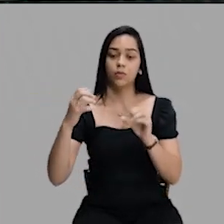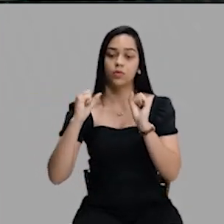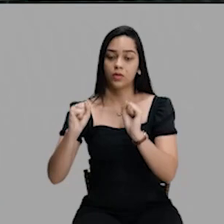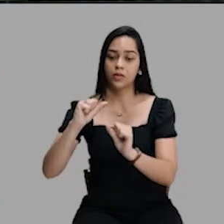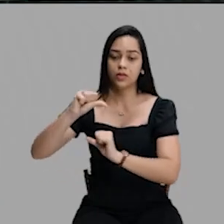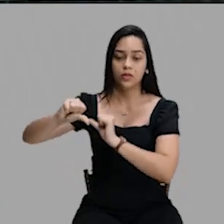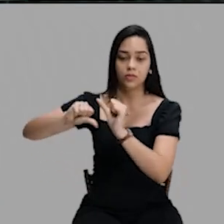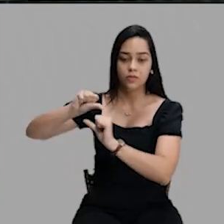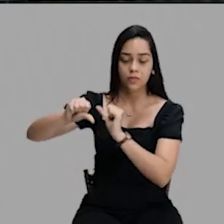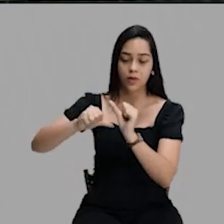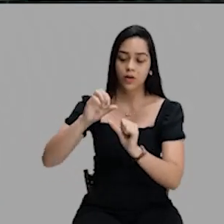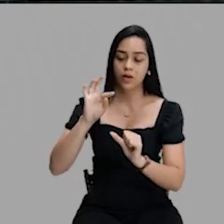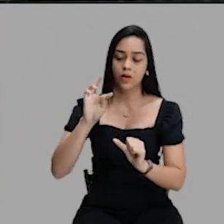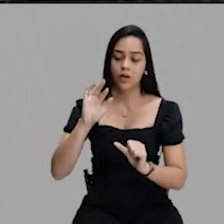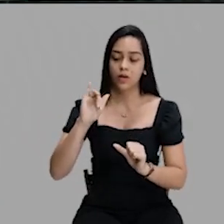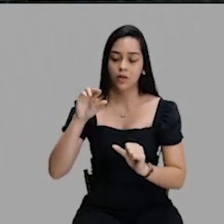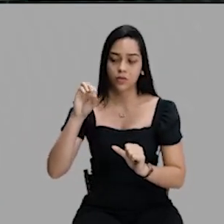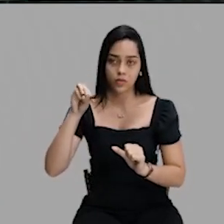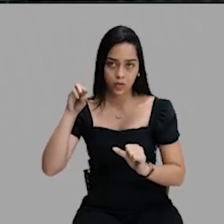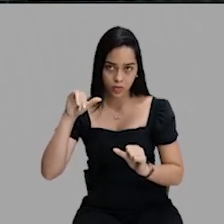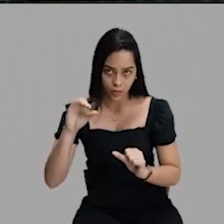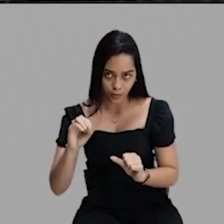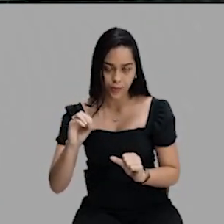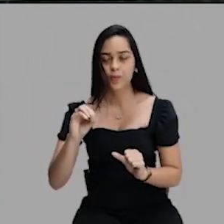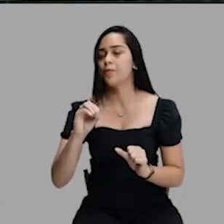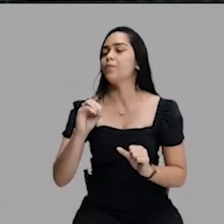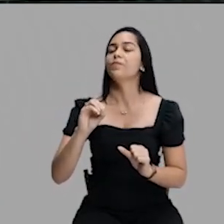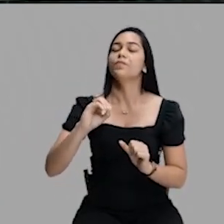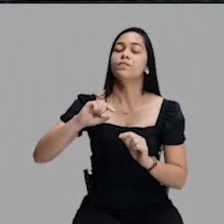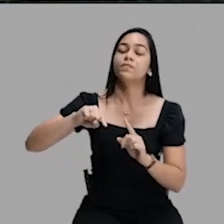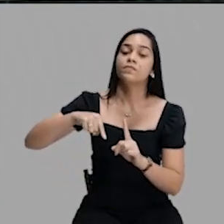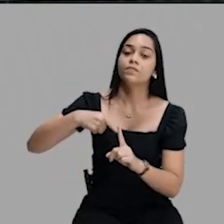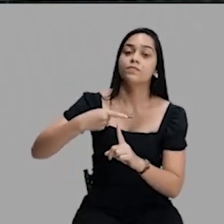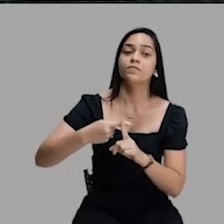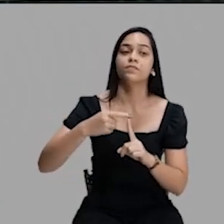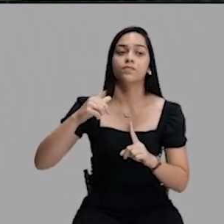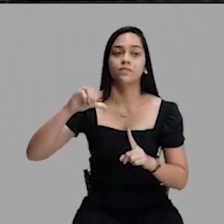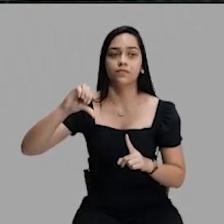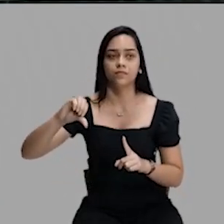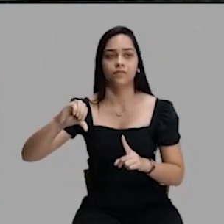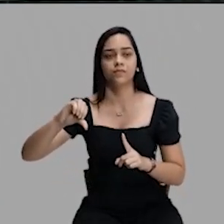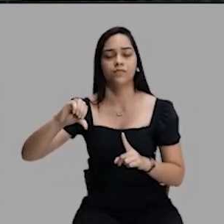isso aqui em um trinômio quadrado perfeito. Mais 9,